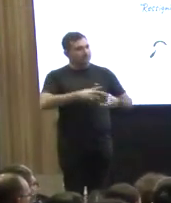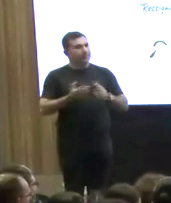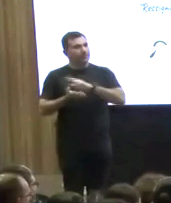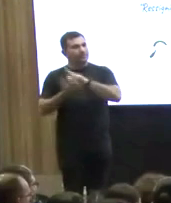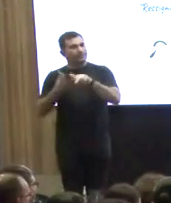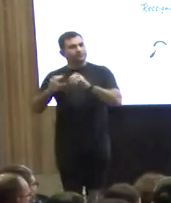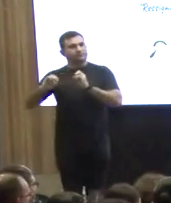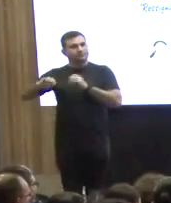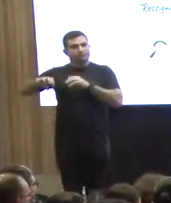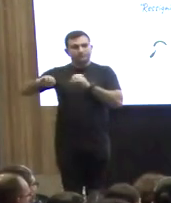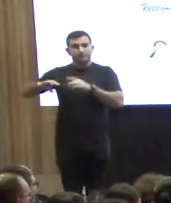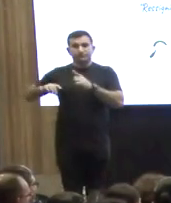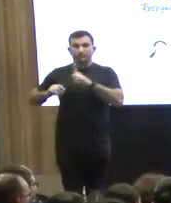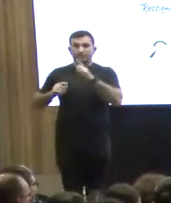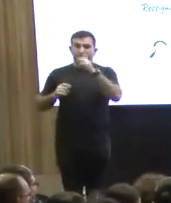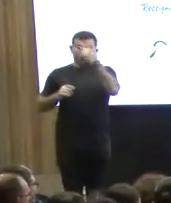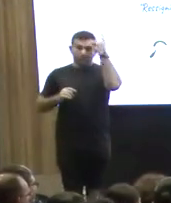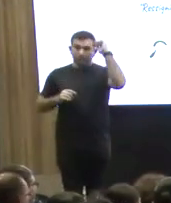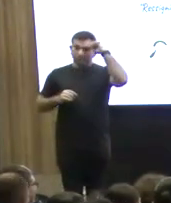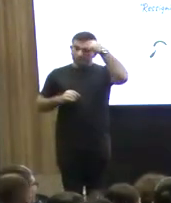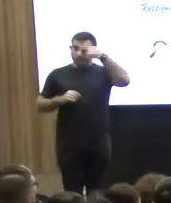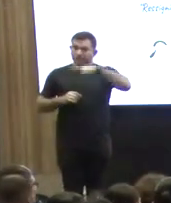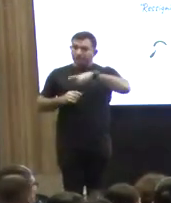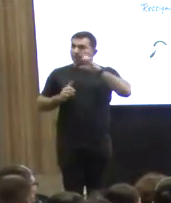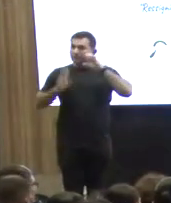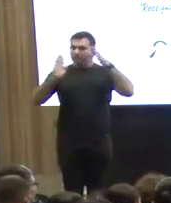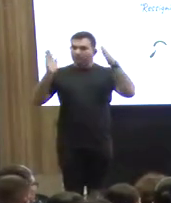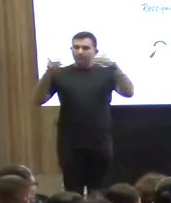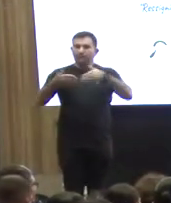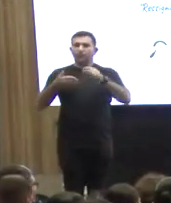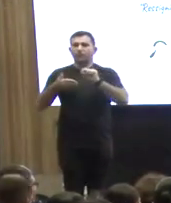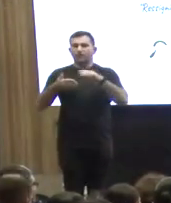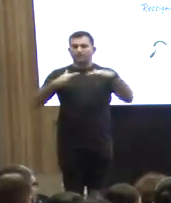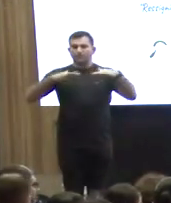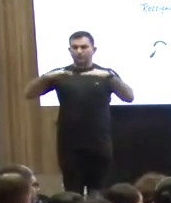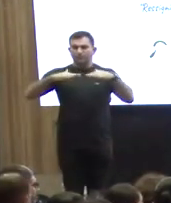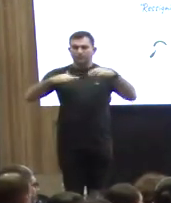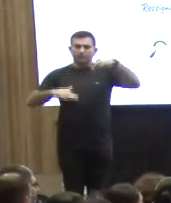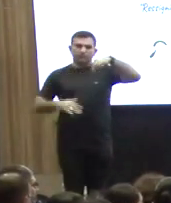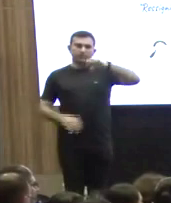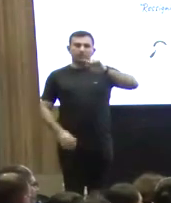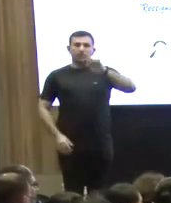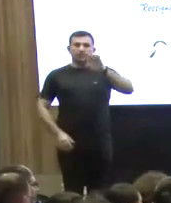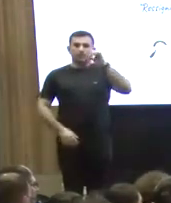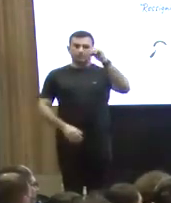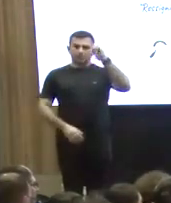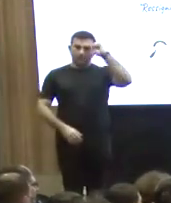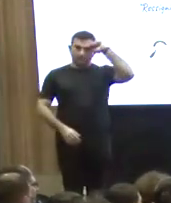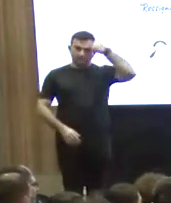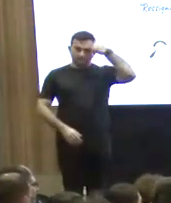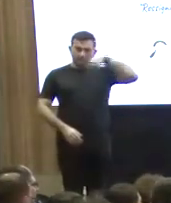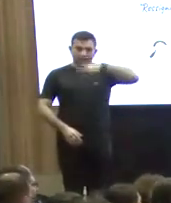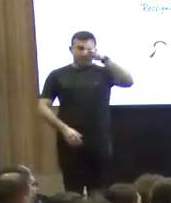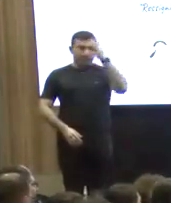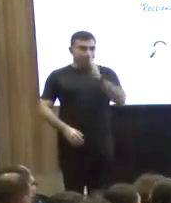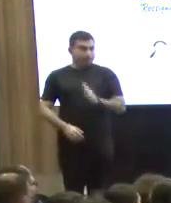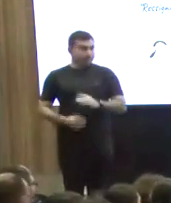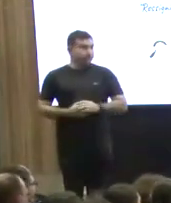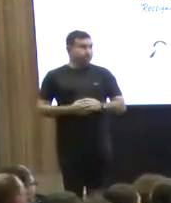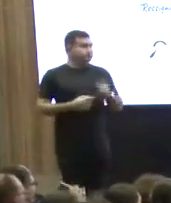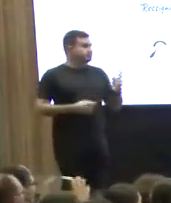movimentos sociais e educação, com ênfase especial na atuação do movimento negro brasileiro. Já Rogério Diniz Junqueira